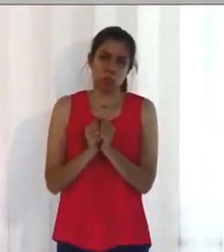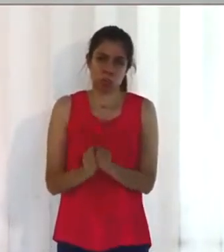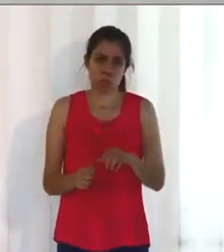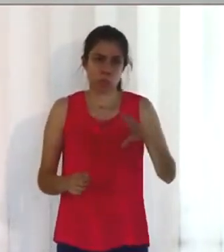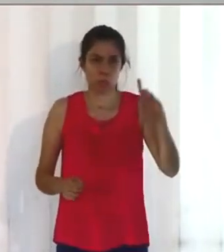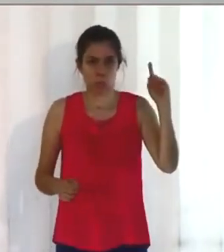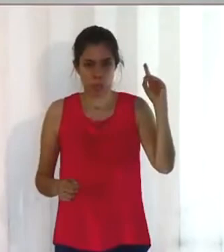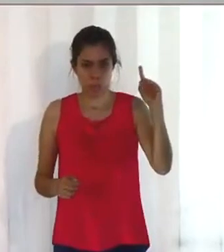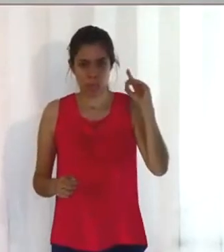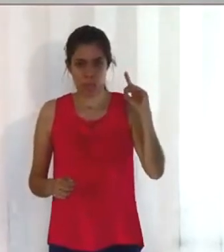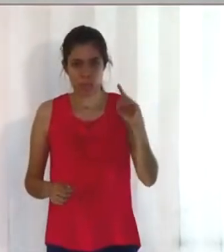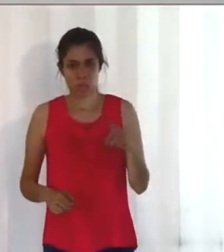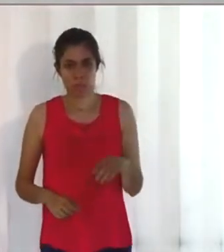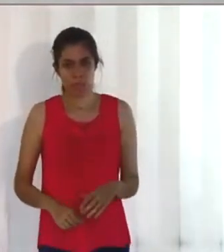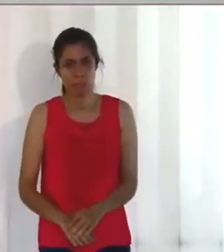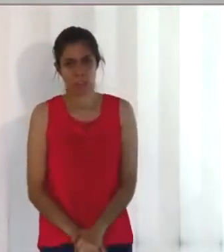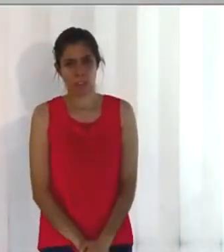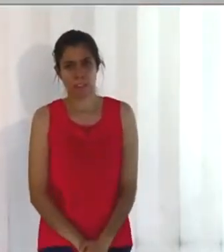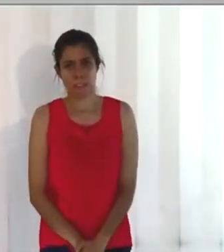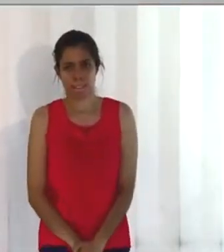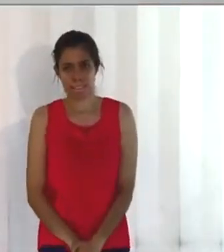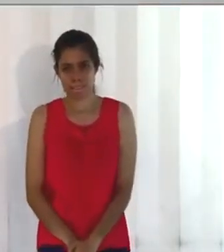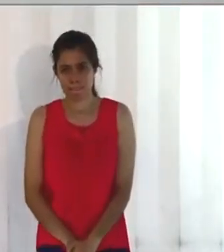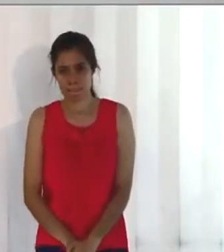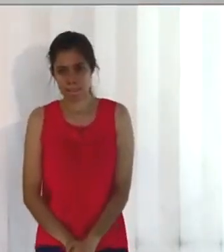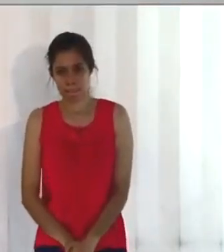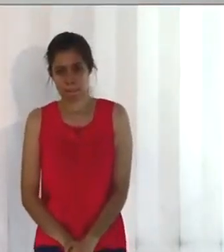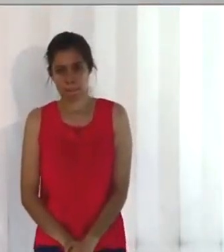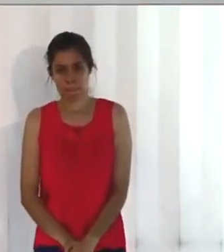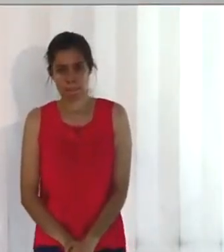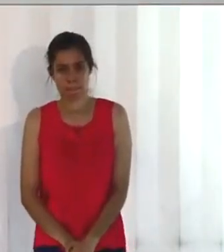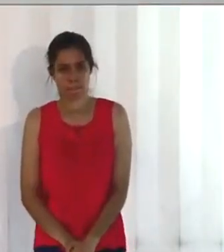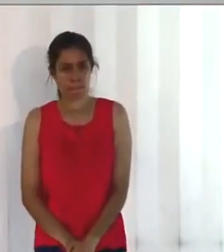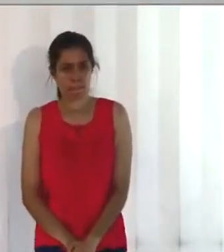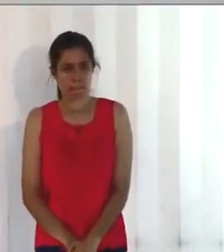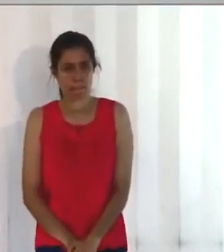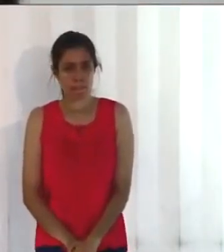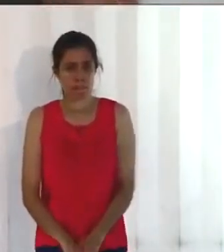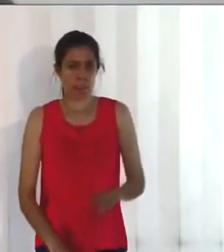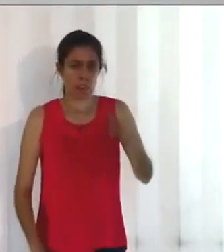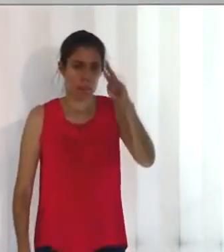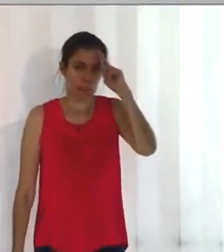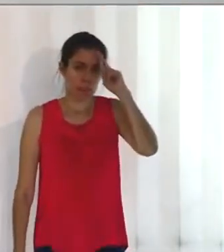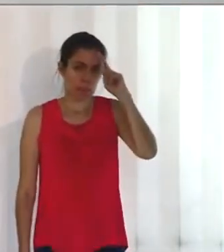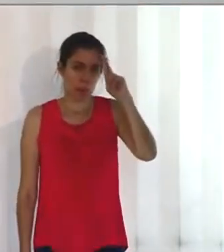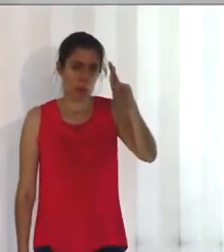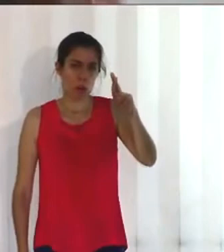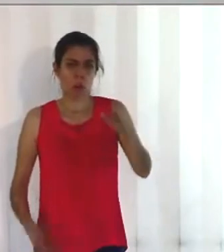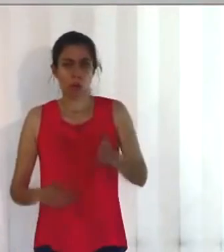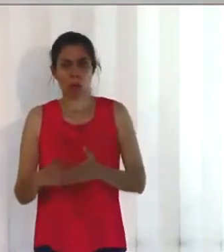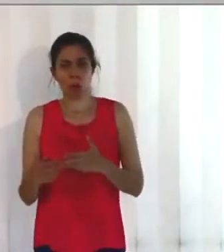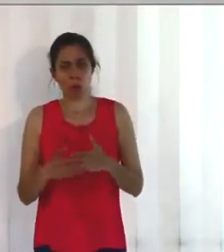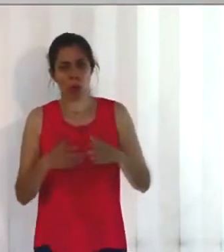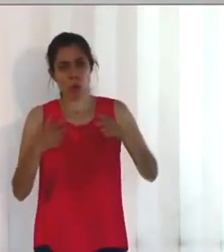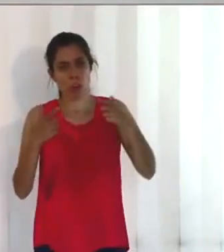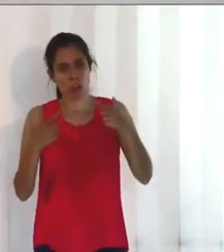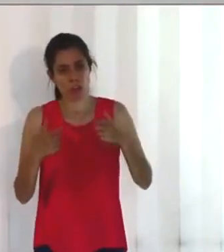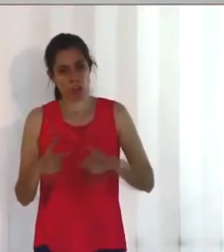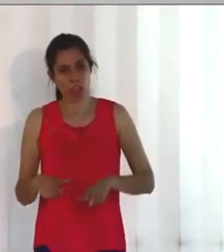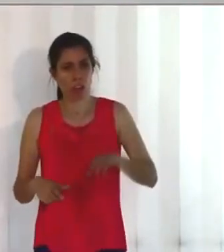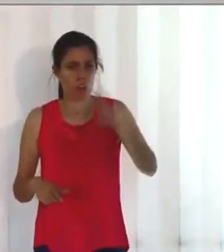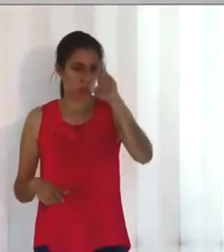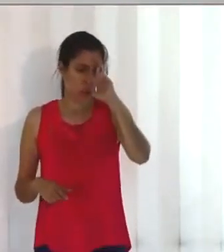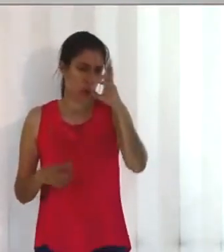Enoque, Enoque andou com Deus. Ou seja, Senhor, onde tu estiveres eu quero estar, Senhor, o que tu pensares eu